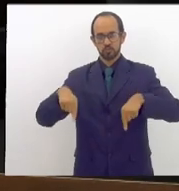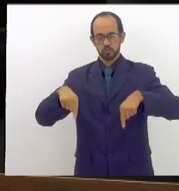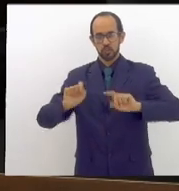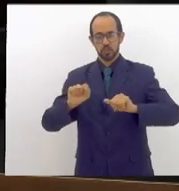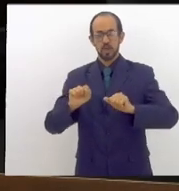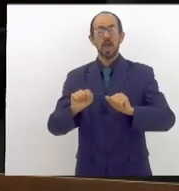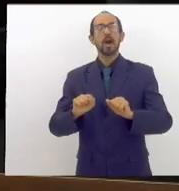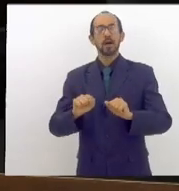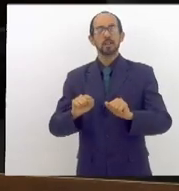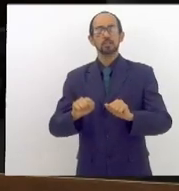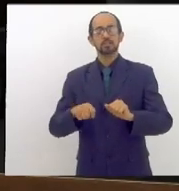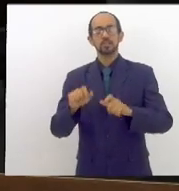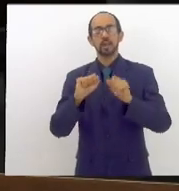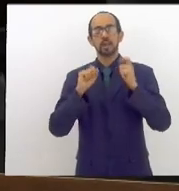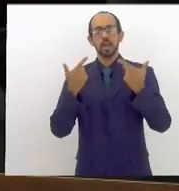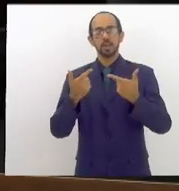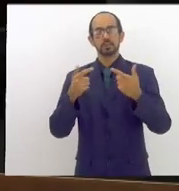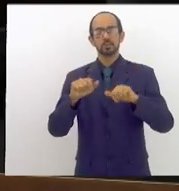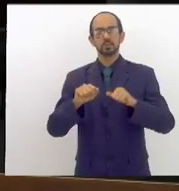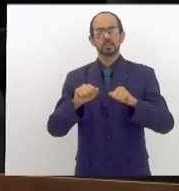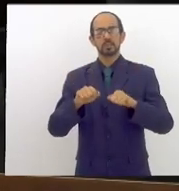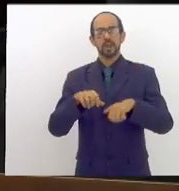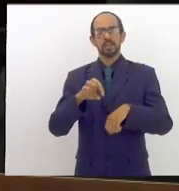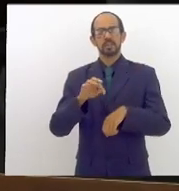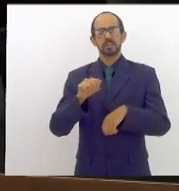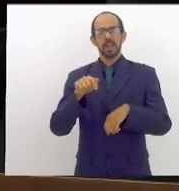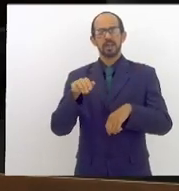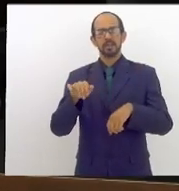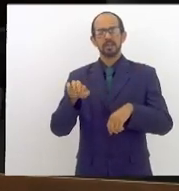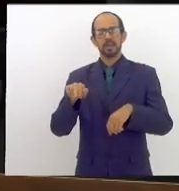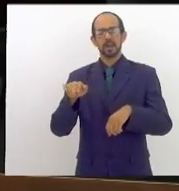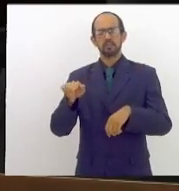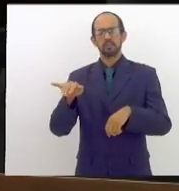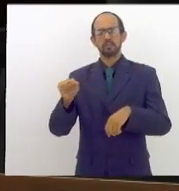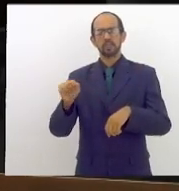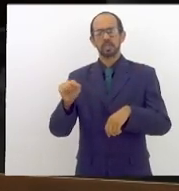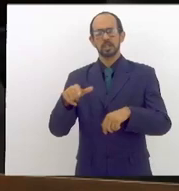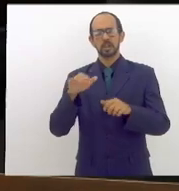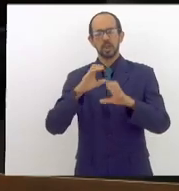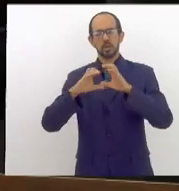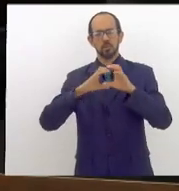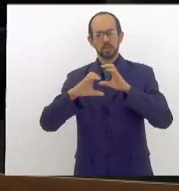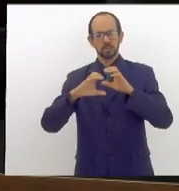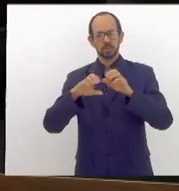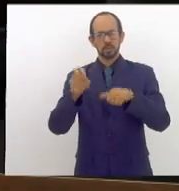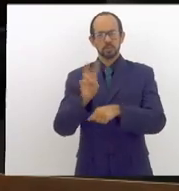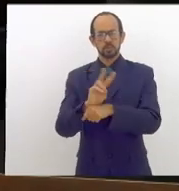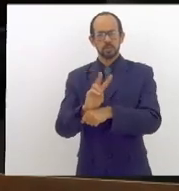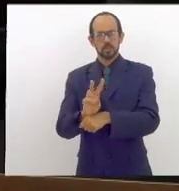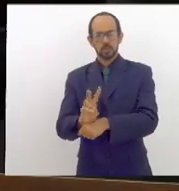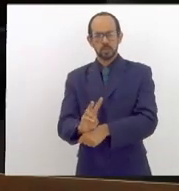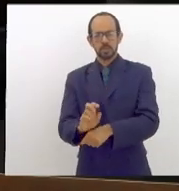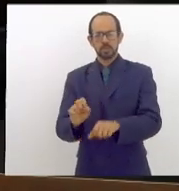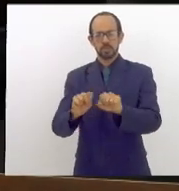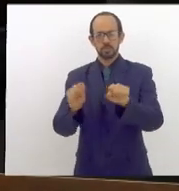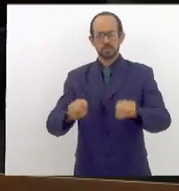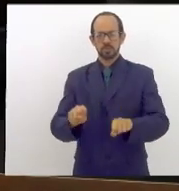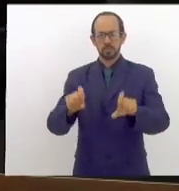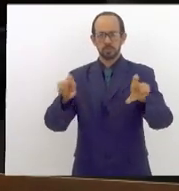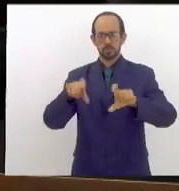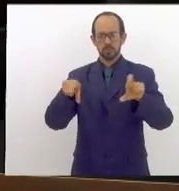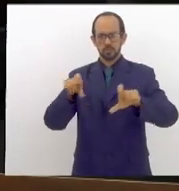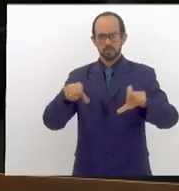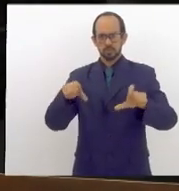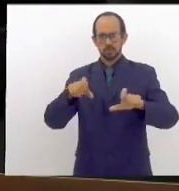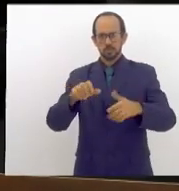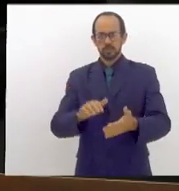quer seja na taquigrafia na comunicação na segurança no sistema de informática